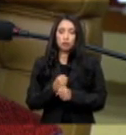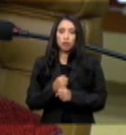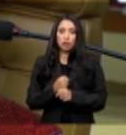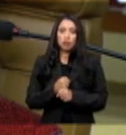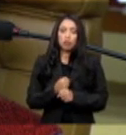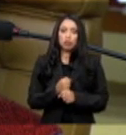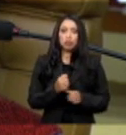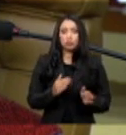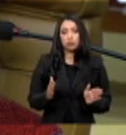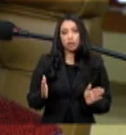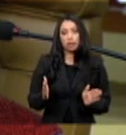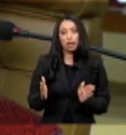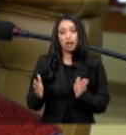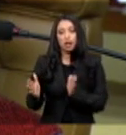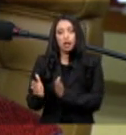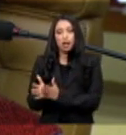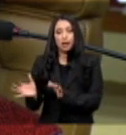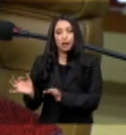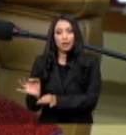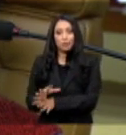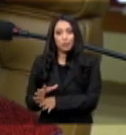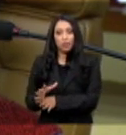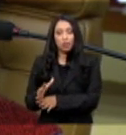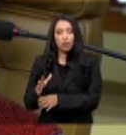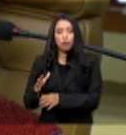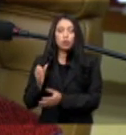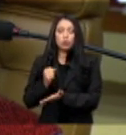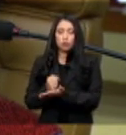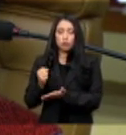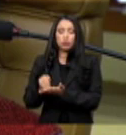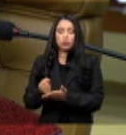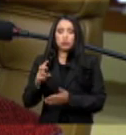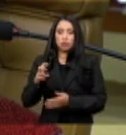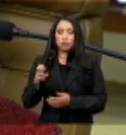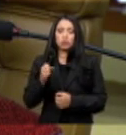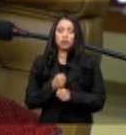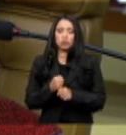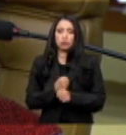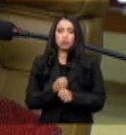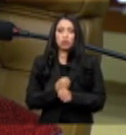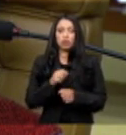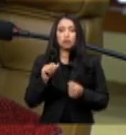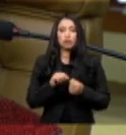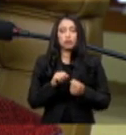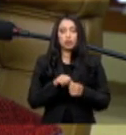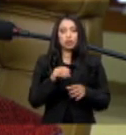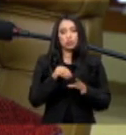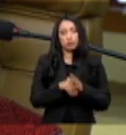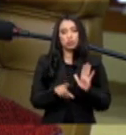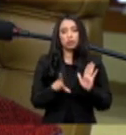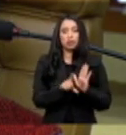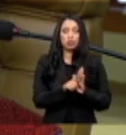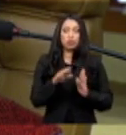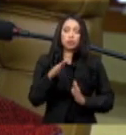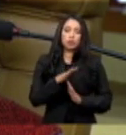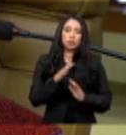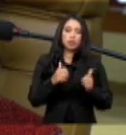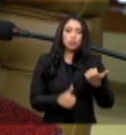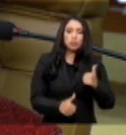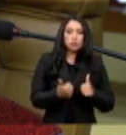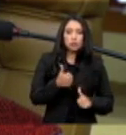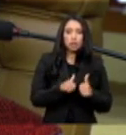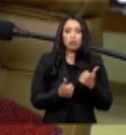5 anos de vigência do contrato. Acrescenta que as condições objetivas definidas na referida lei também impõem limitação à análise de